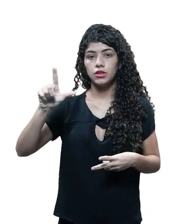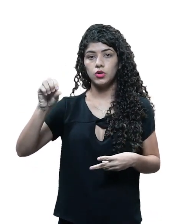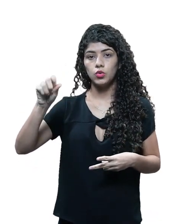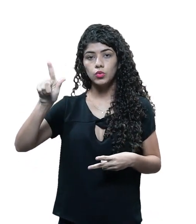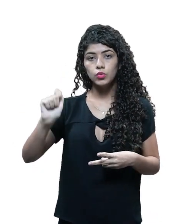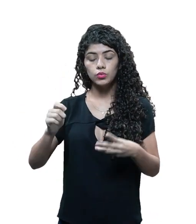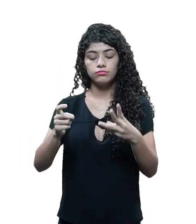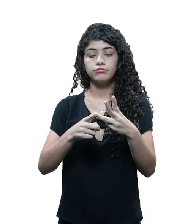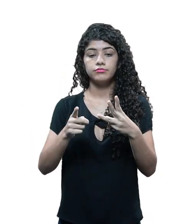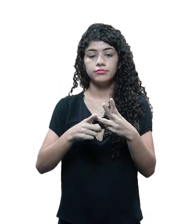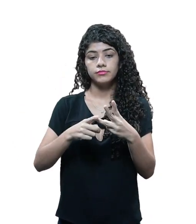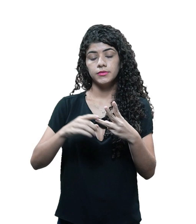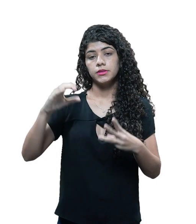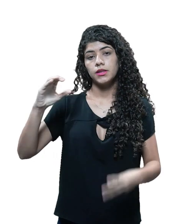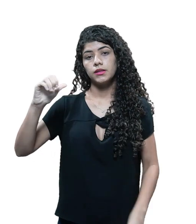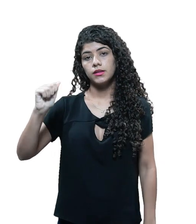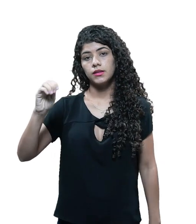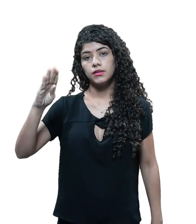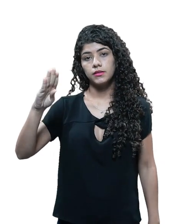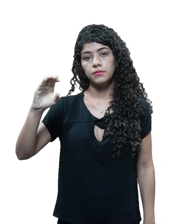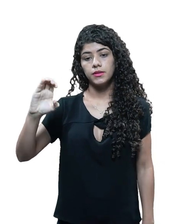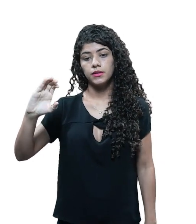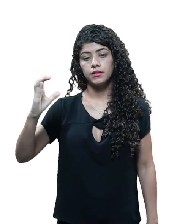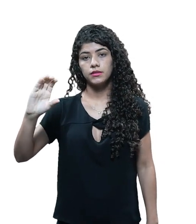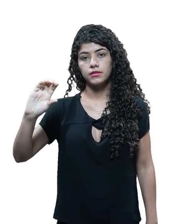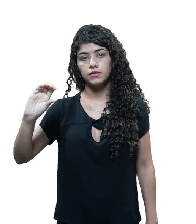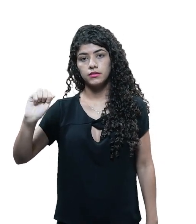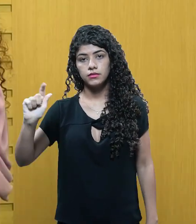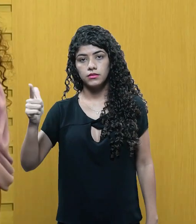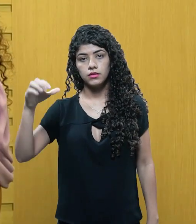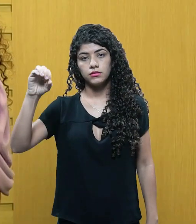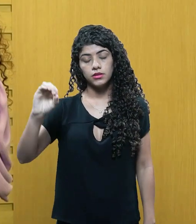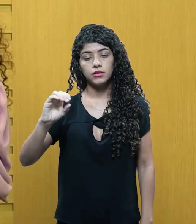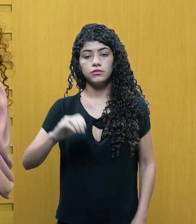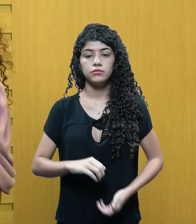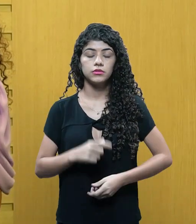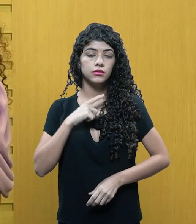tem um conjunto aí de regras, de parâmetros de saber como fazer.